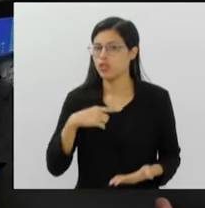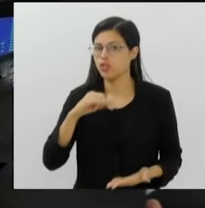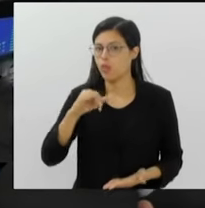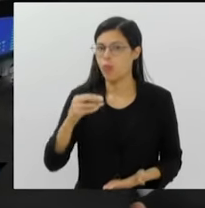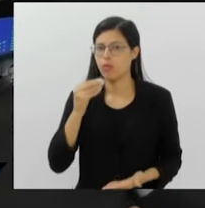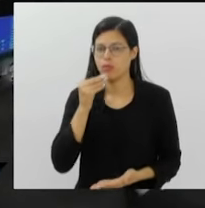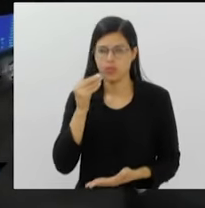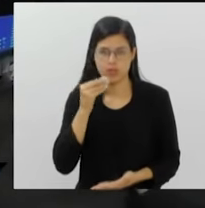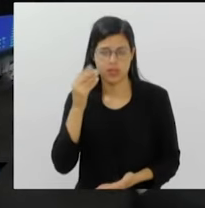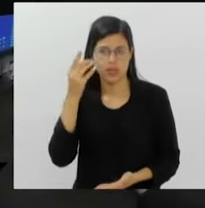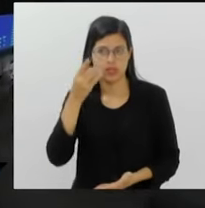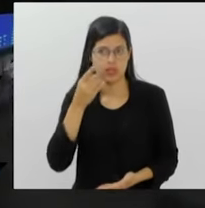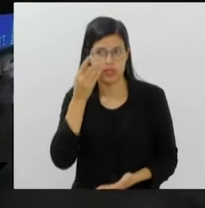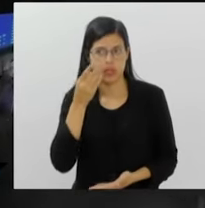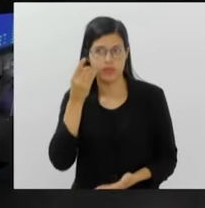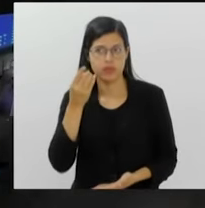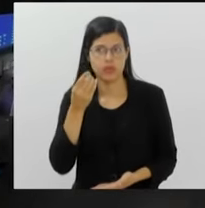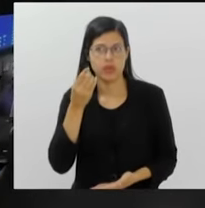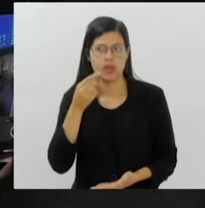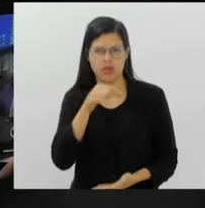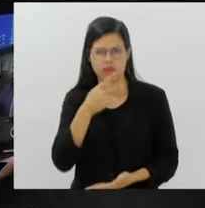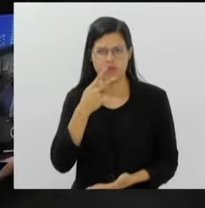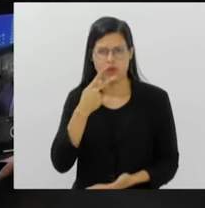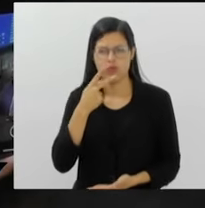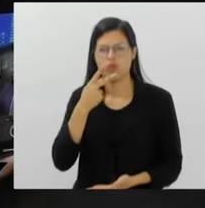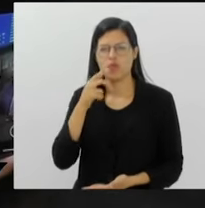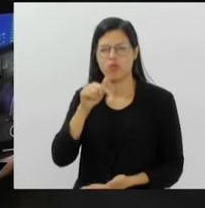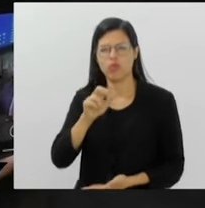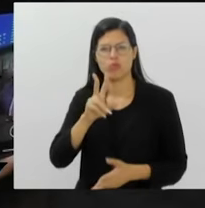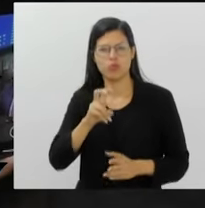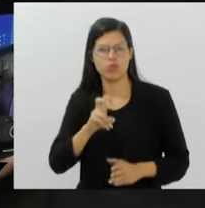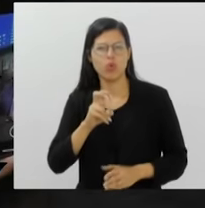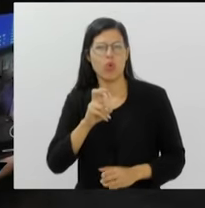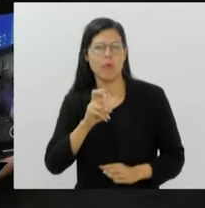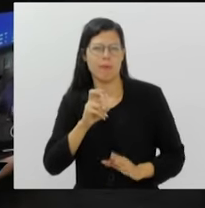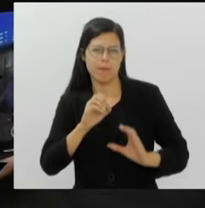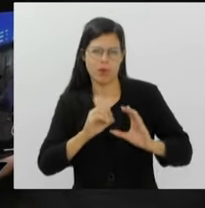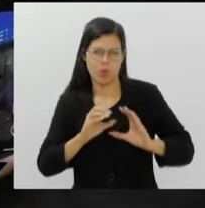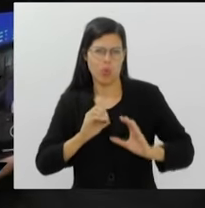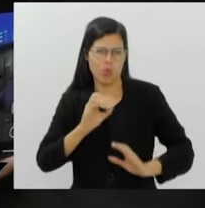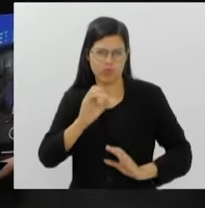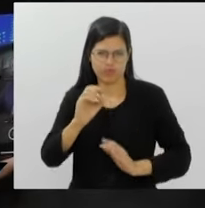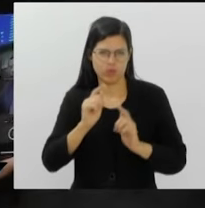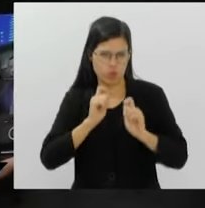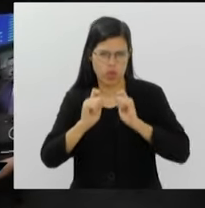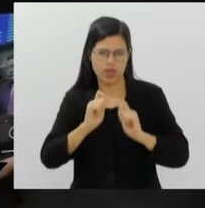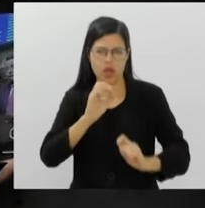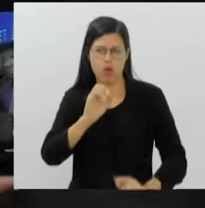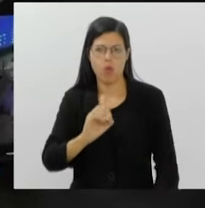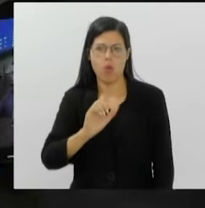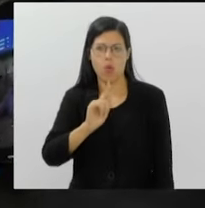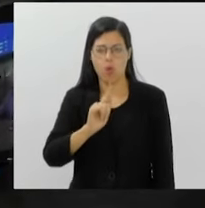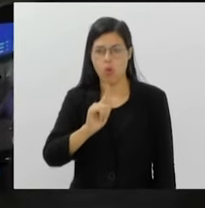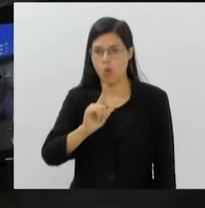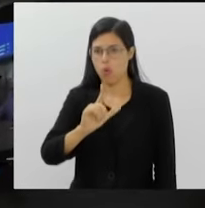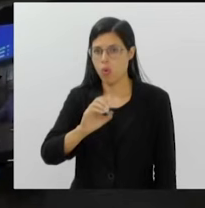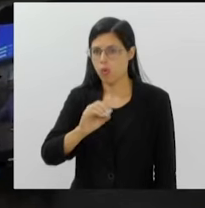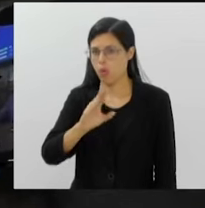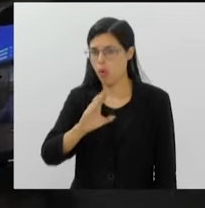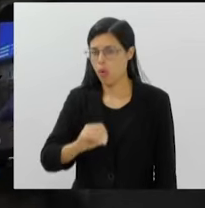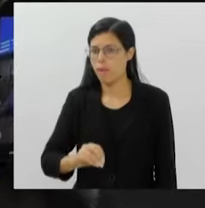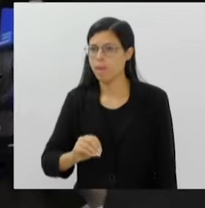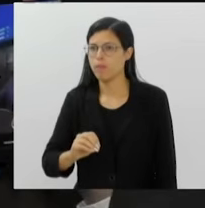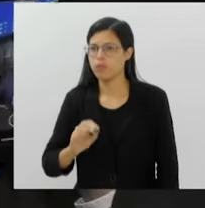que Vossa Excelência colocou aqui sobre o Globo, de conversar num eventual café de cortesia que tive com um dos grandes